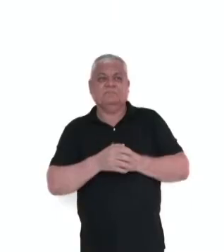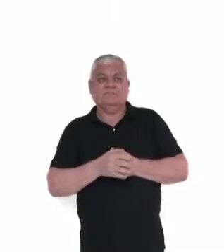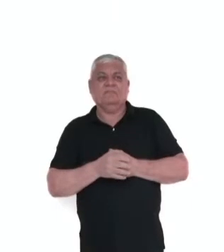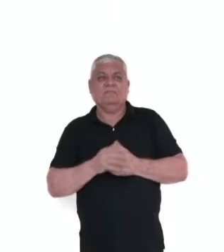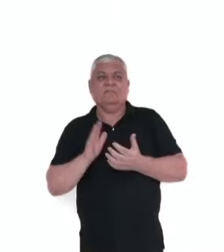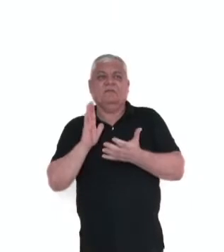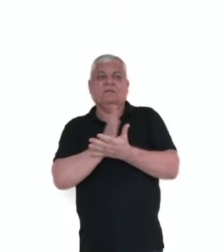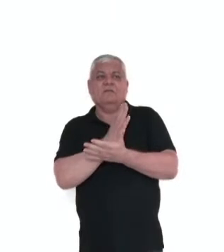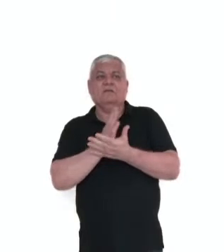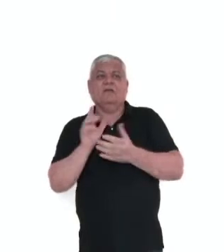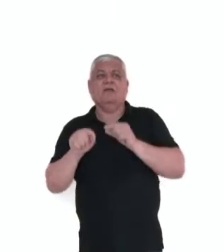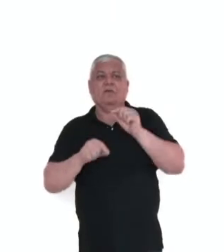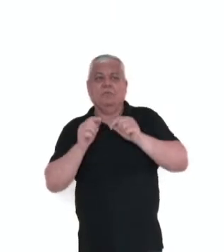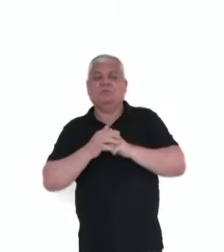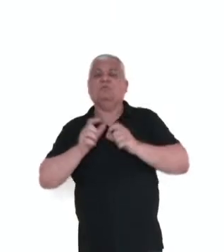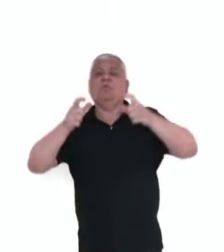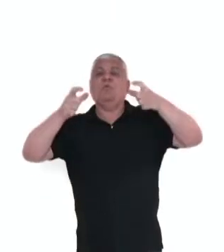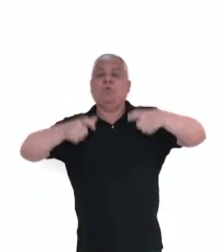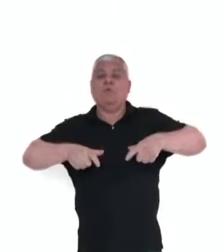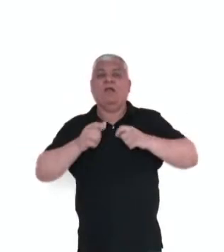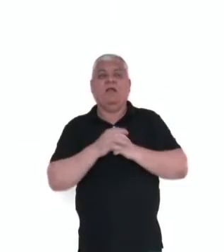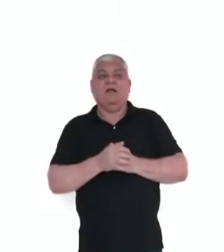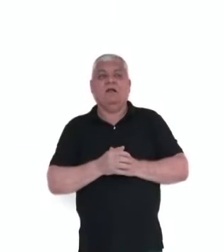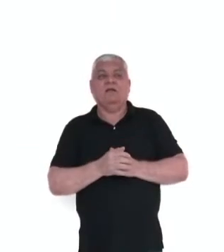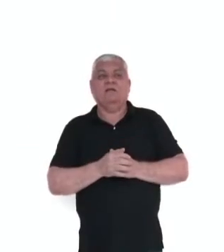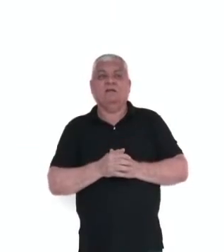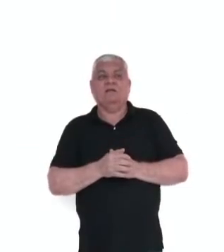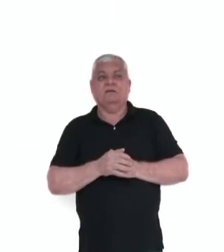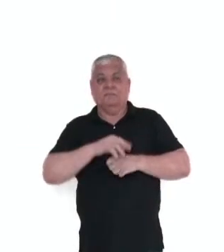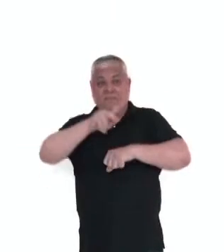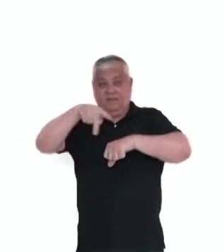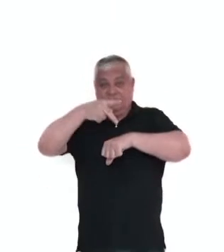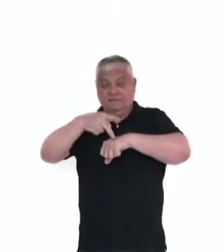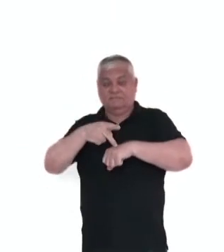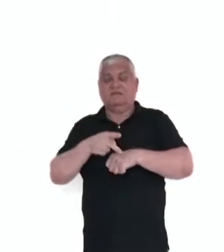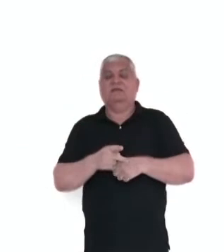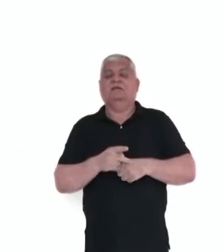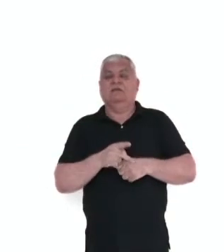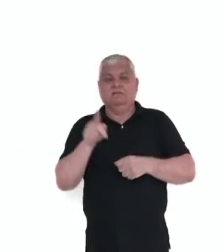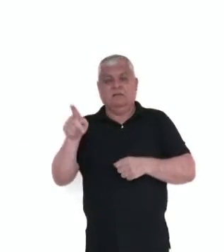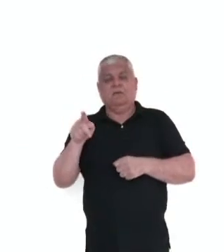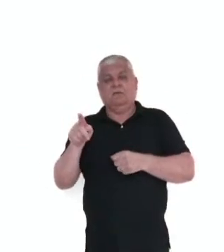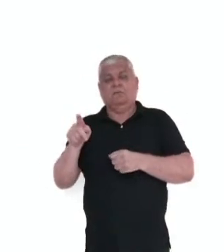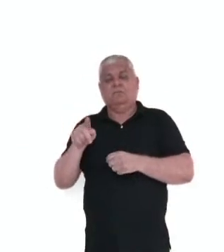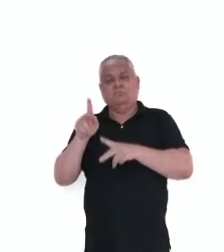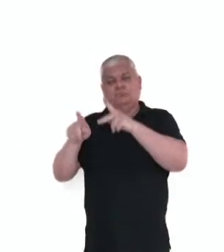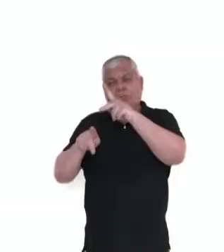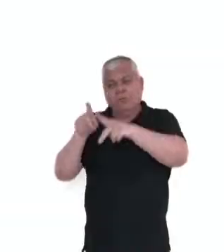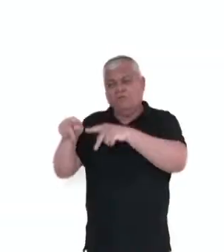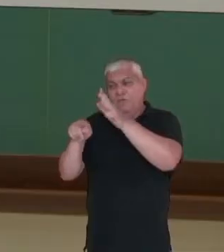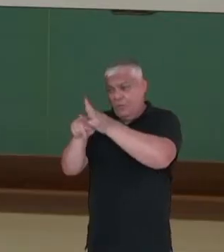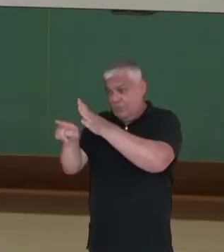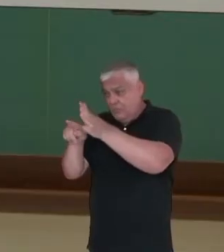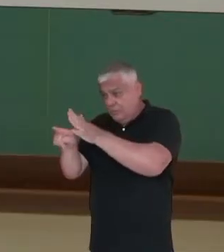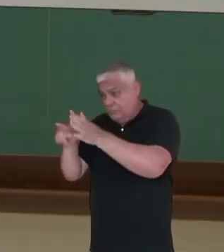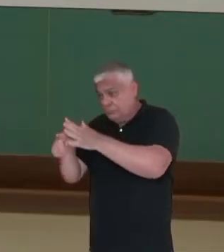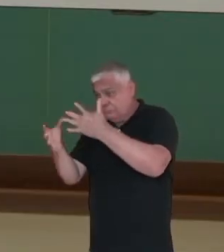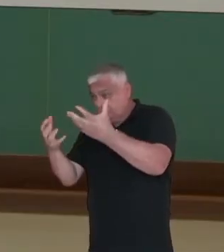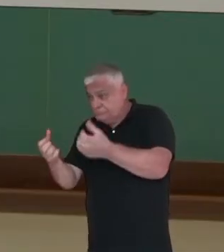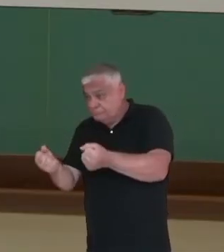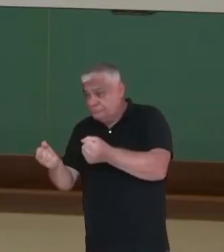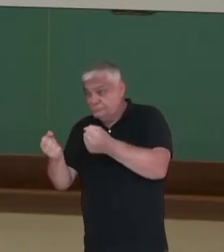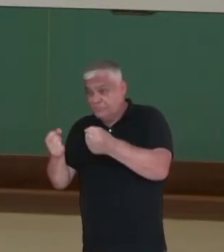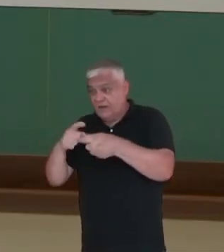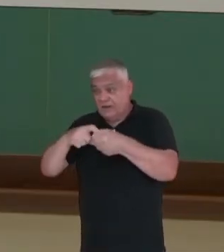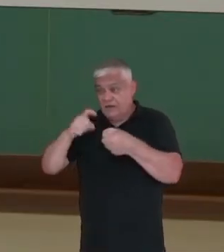alguns outros países, em alguns casos, como a realização de consulta popular, né, então, consultaram por meio de um plebiscito o